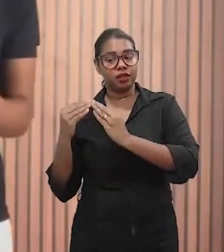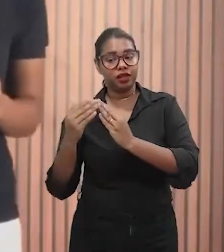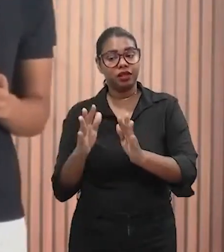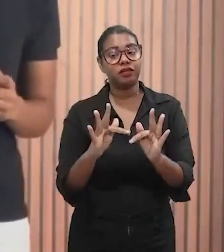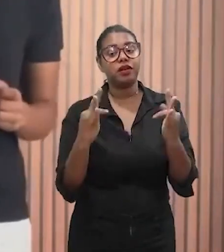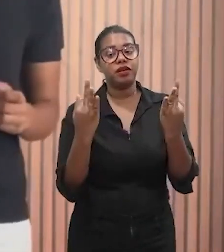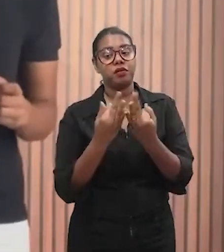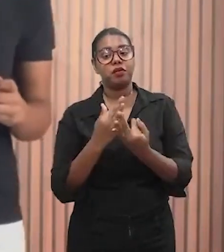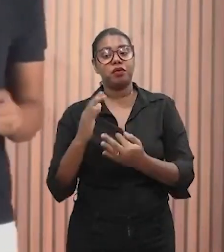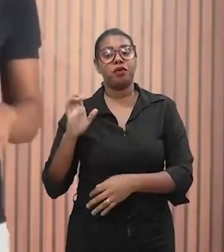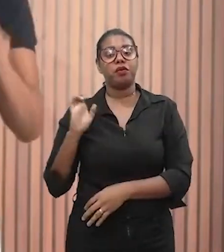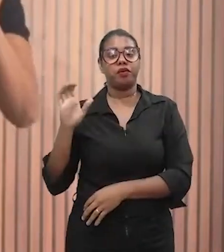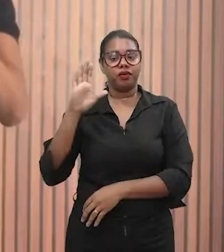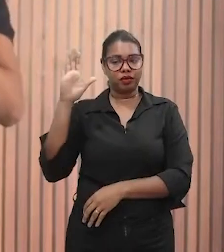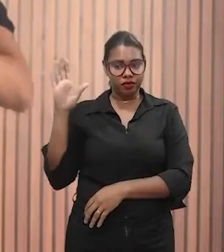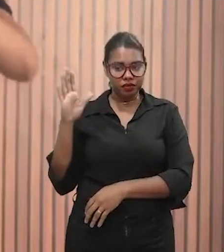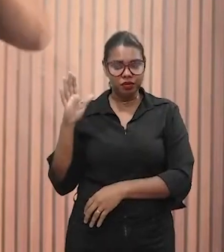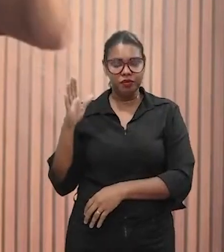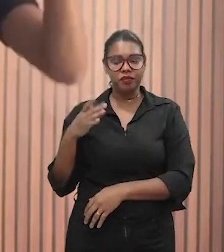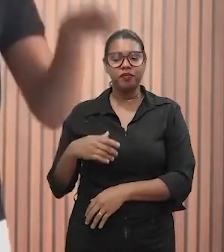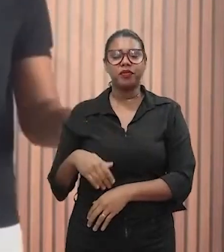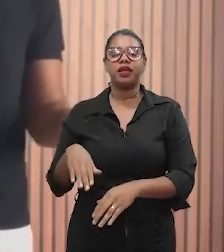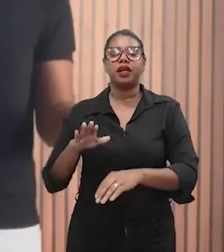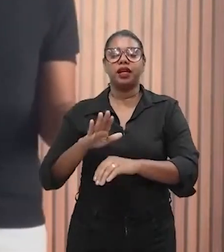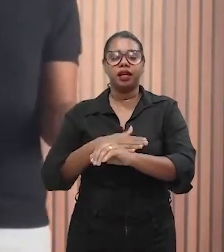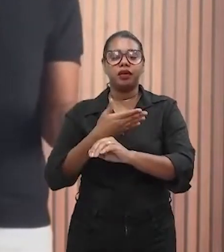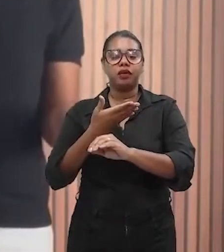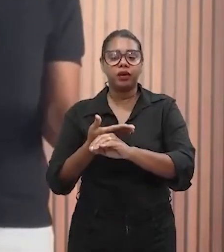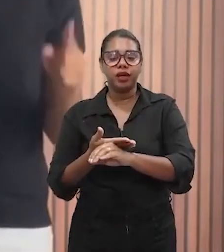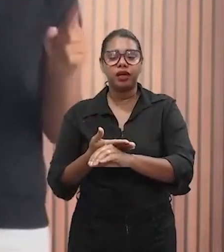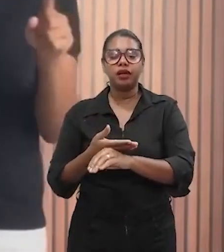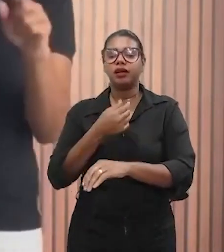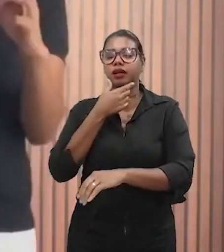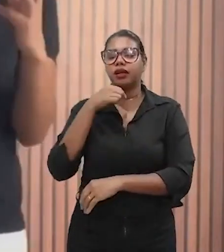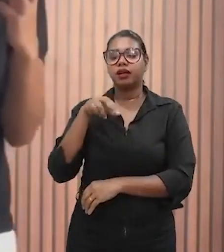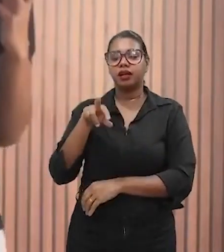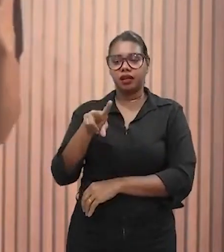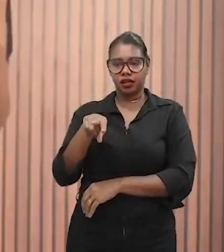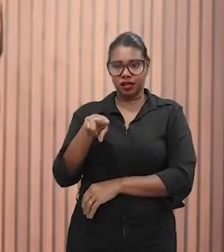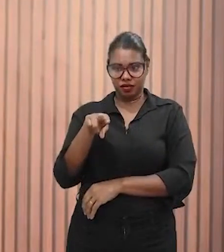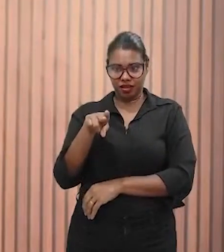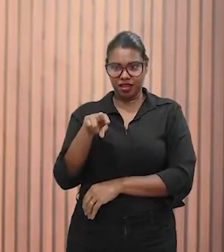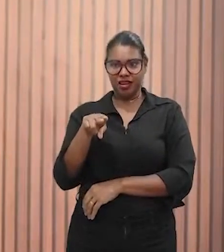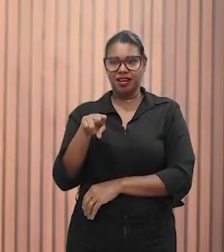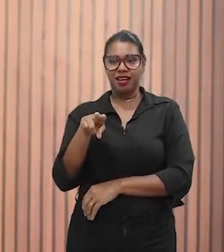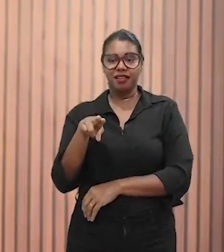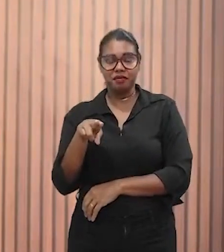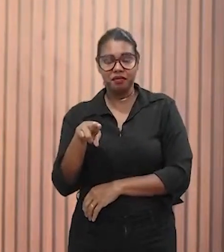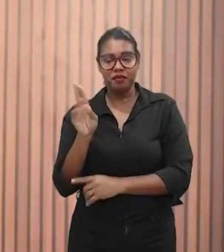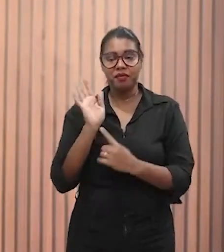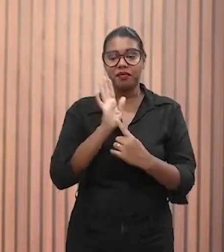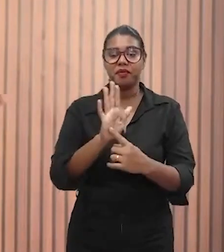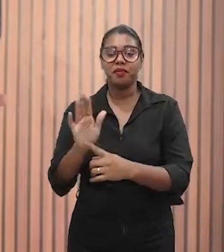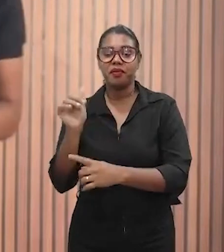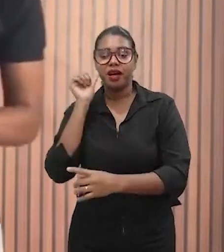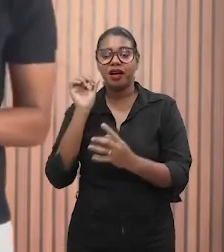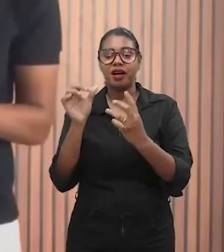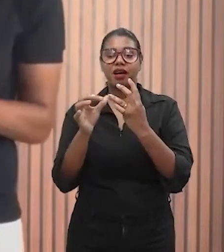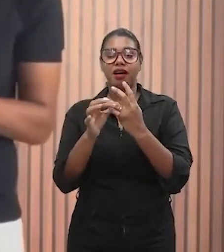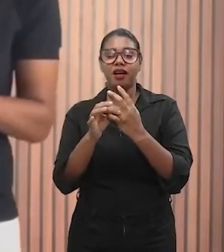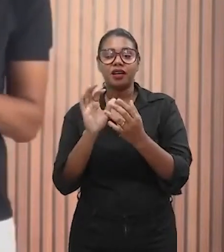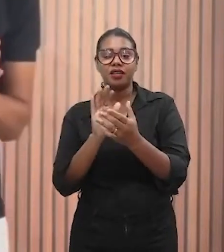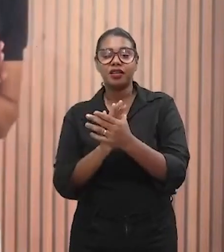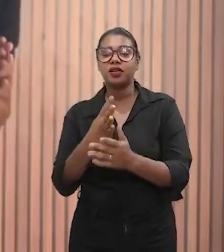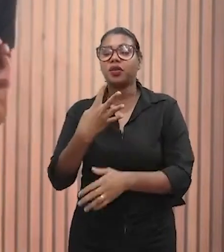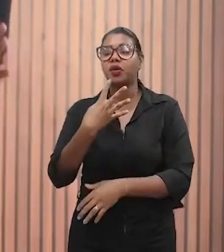com Jerônimo de Albuquerque, que era seu cunhado, que era irmão, no caso da sua amada e idolatrada esposa,